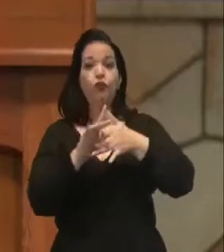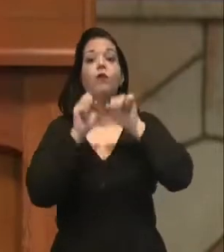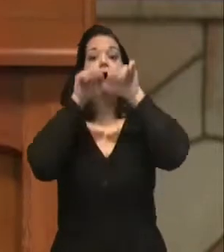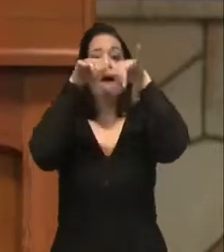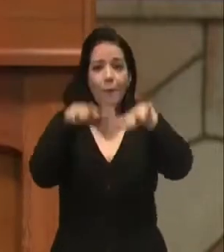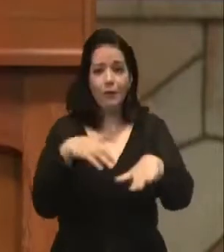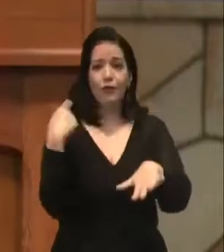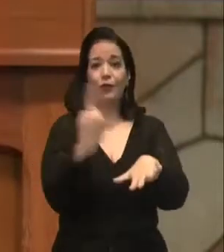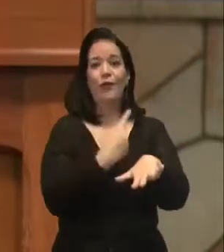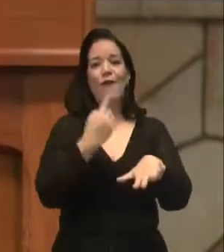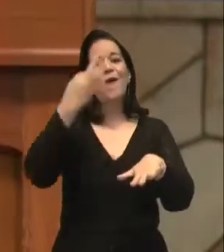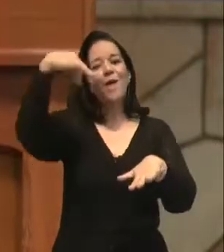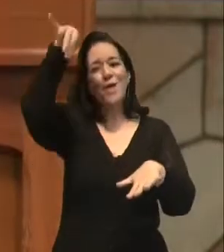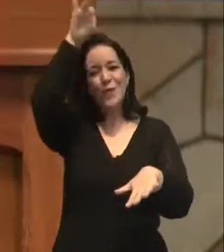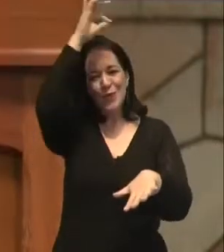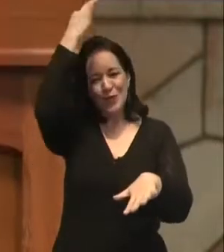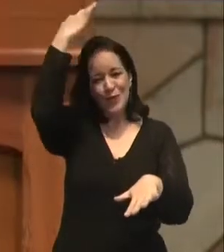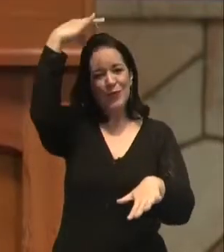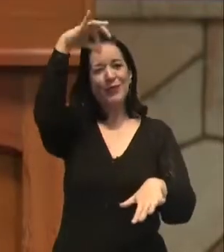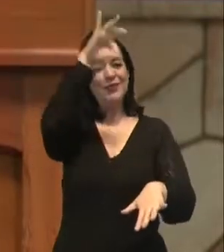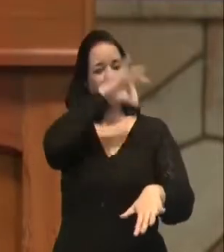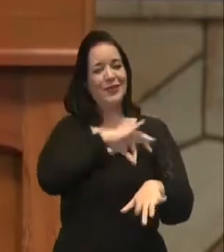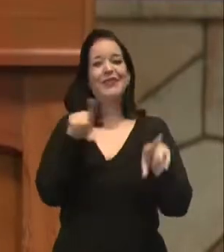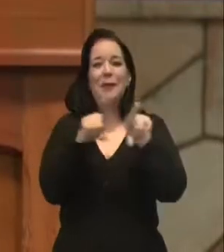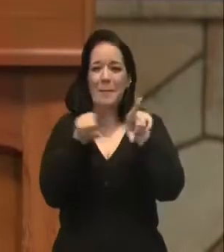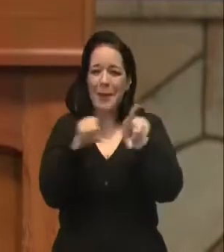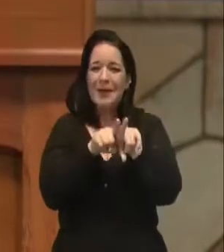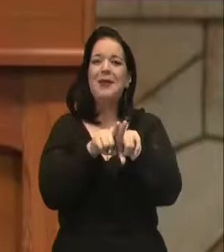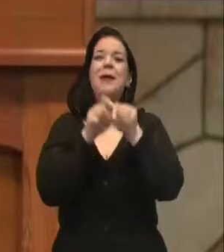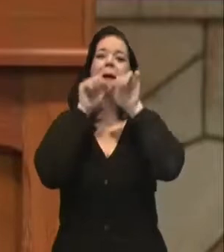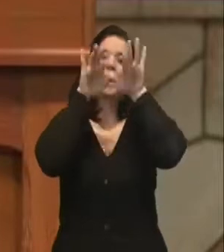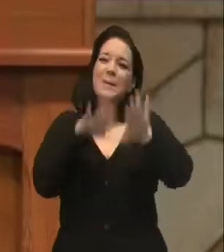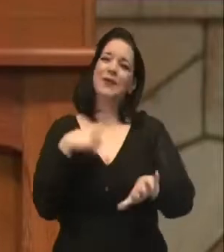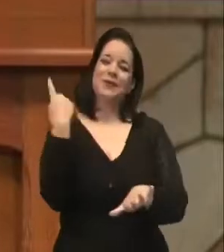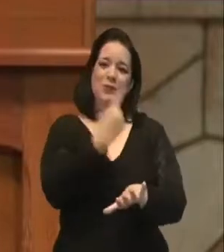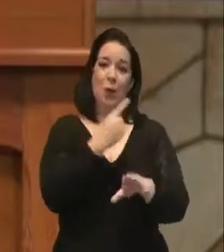Deus Espírito Santo. E o que Paulo queria